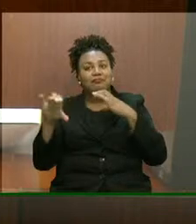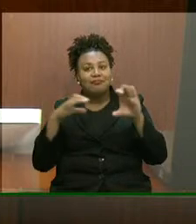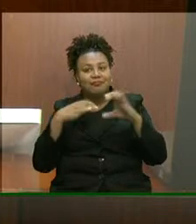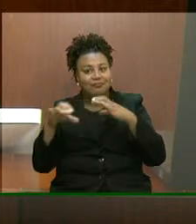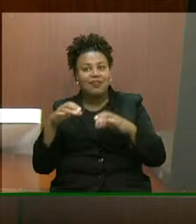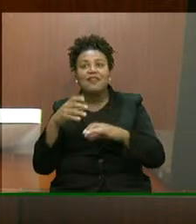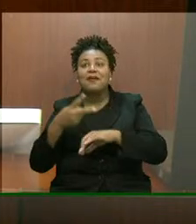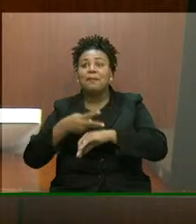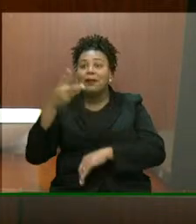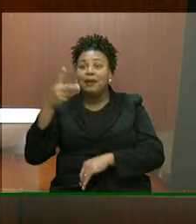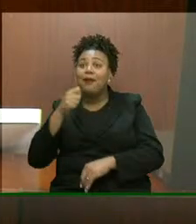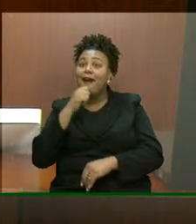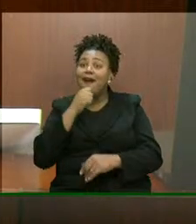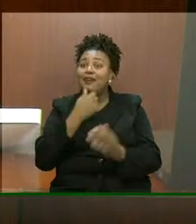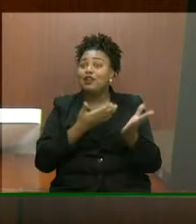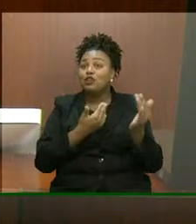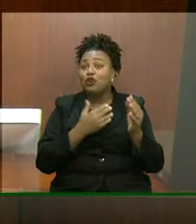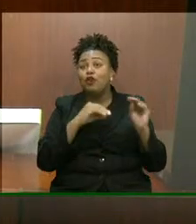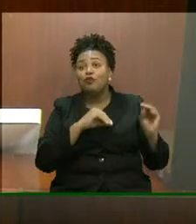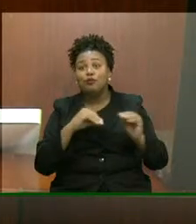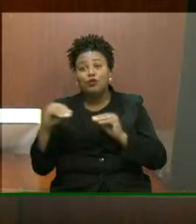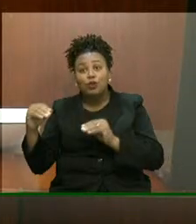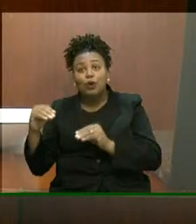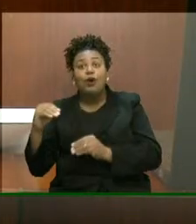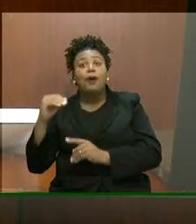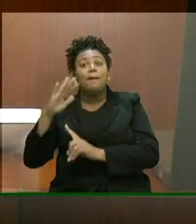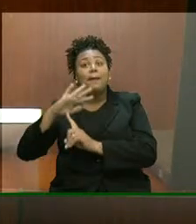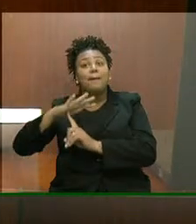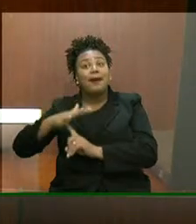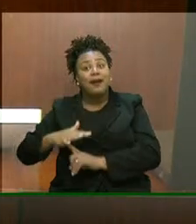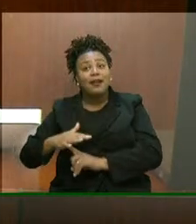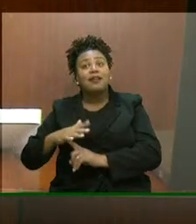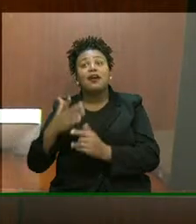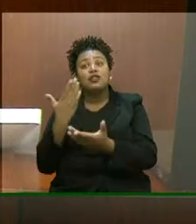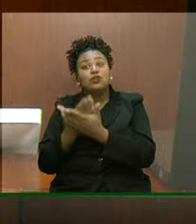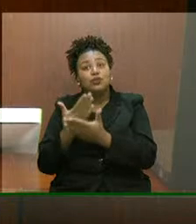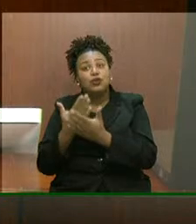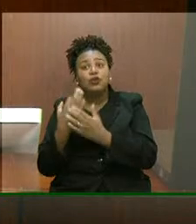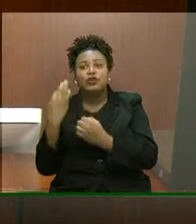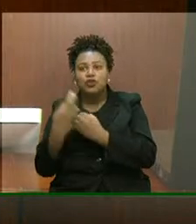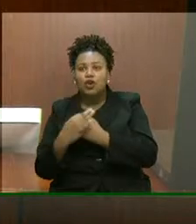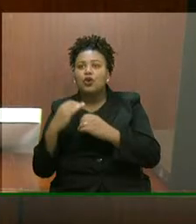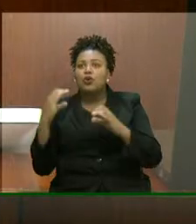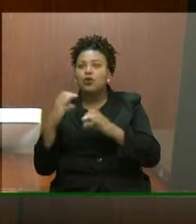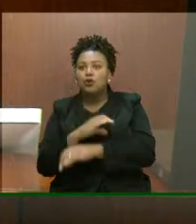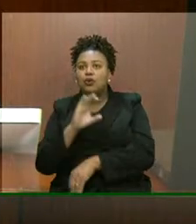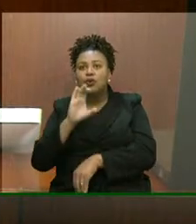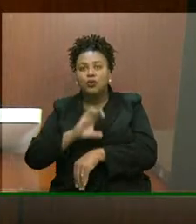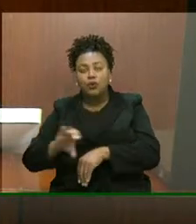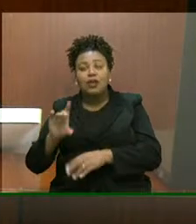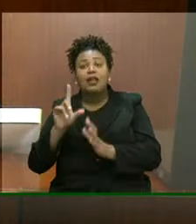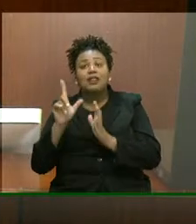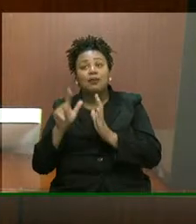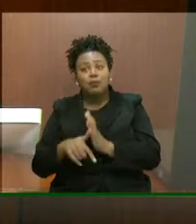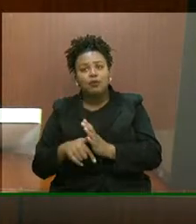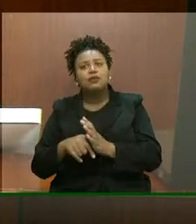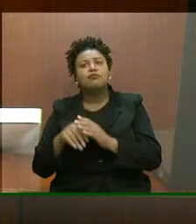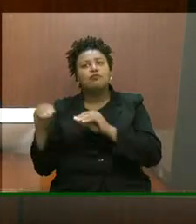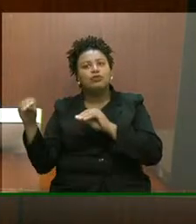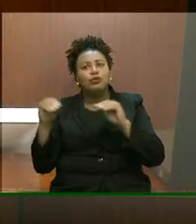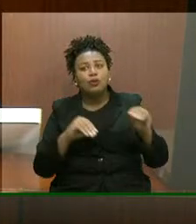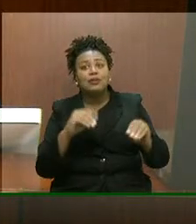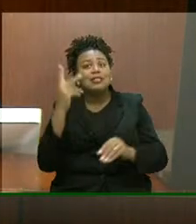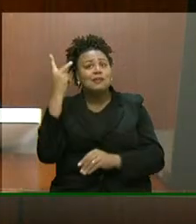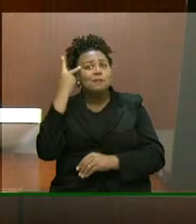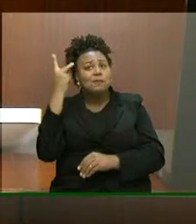Canção. Ainda jovem, mudou-se para Ponta Grossa, no Paraná, onde integrou a Faculdade de Direito, sem contudo concluir o curso. Posteriormente, transferiu residência para